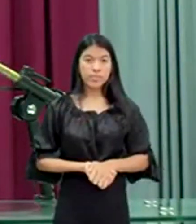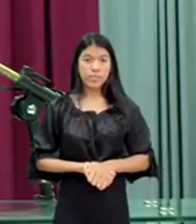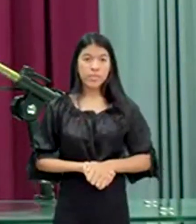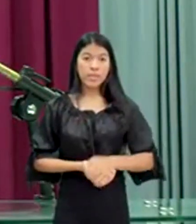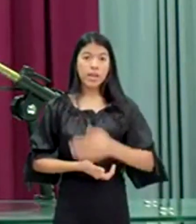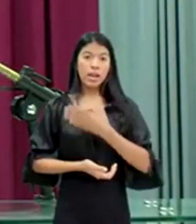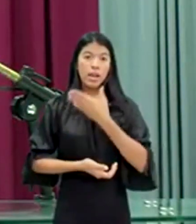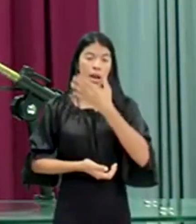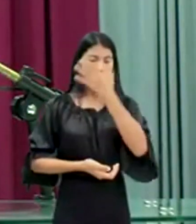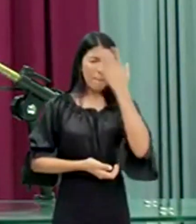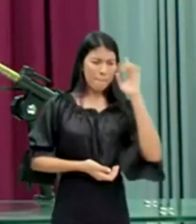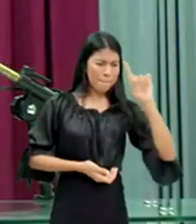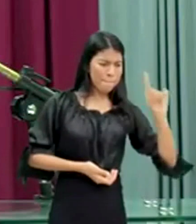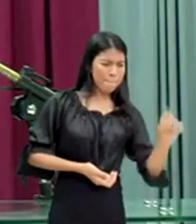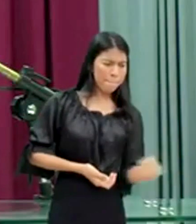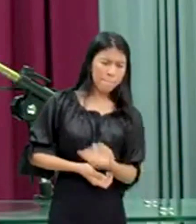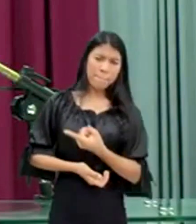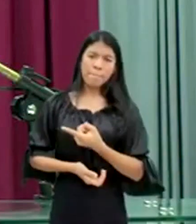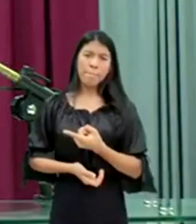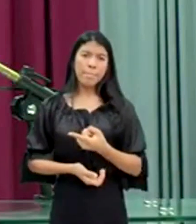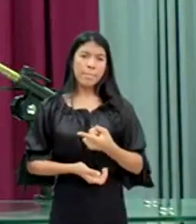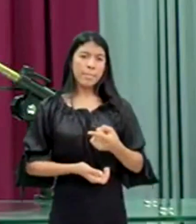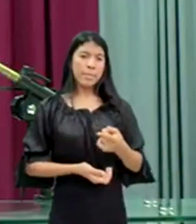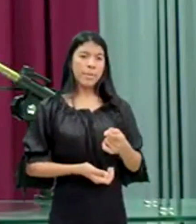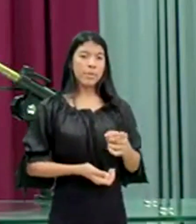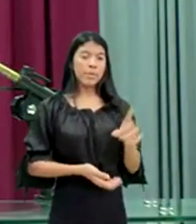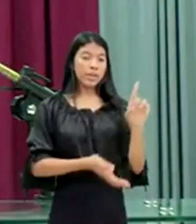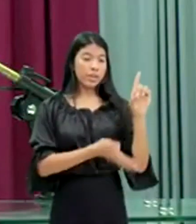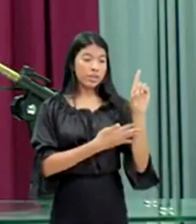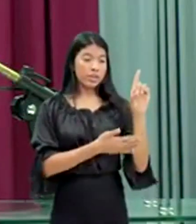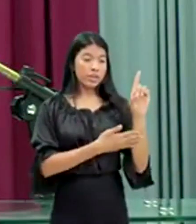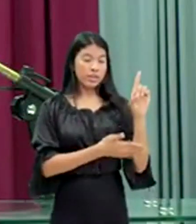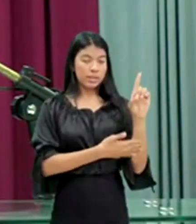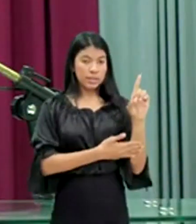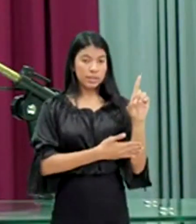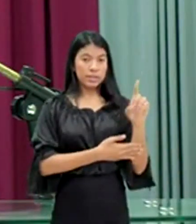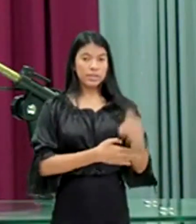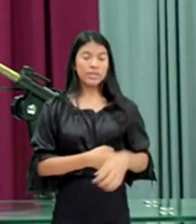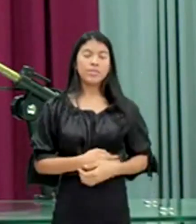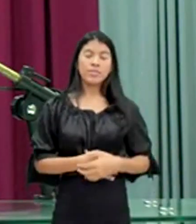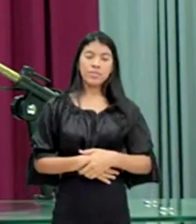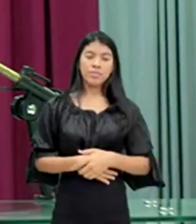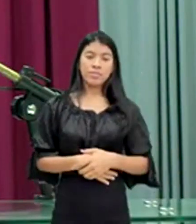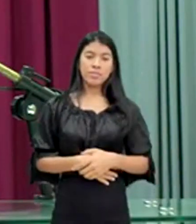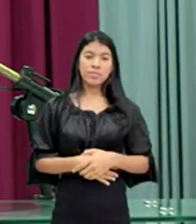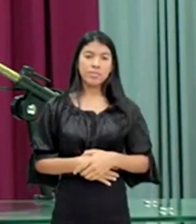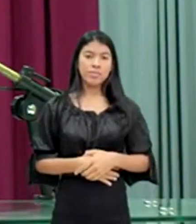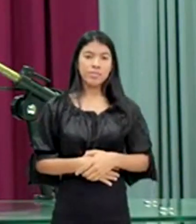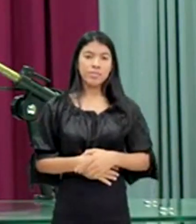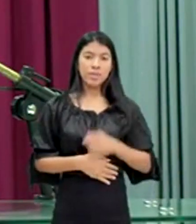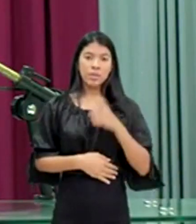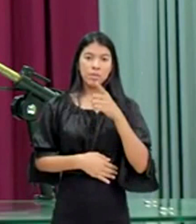lado, 10.000 à tua direita, tu não serás atingido.